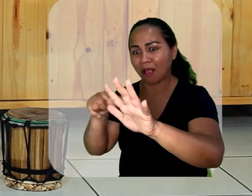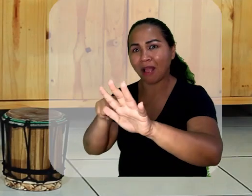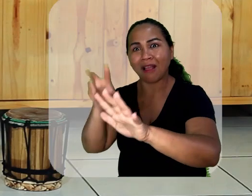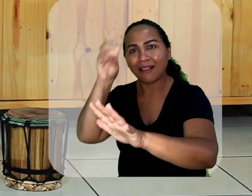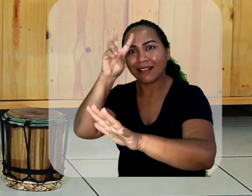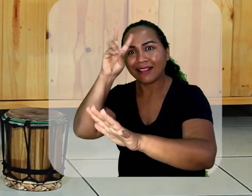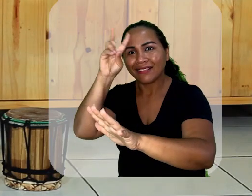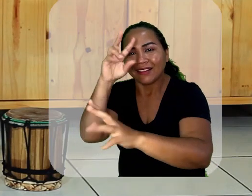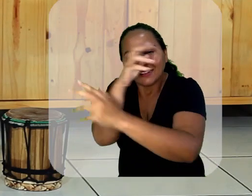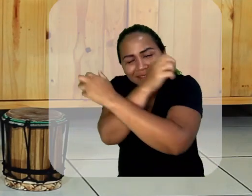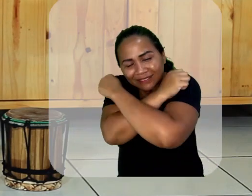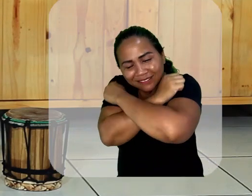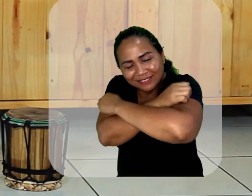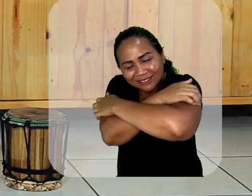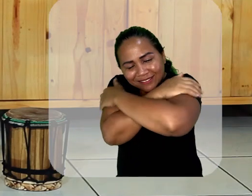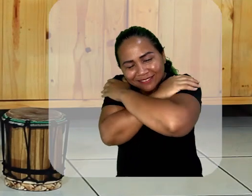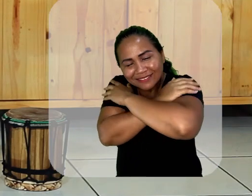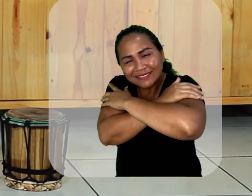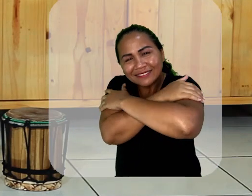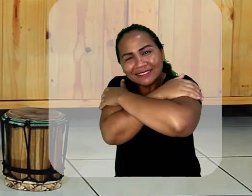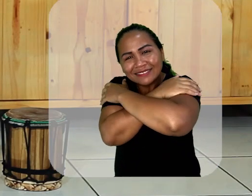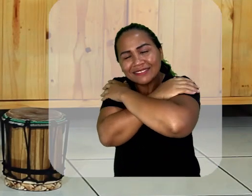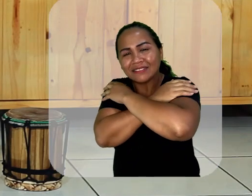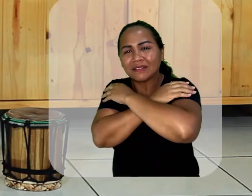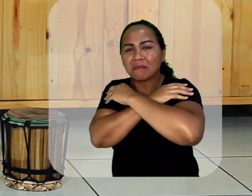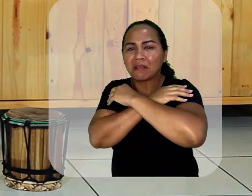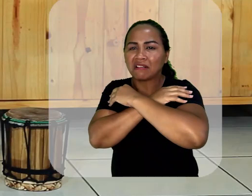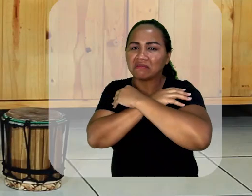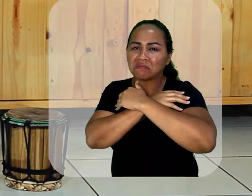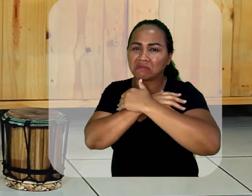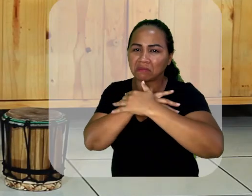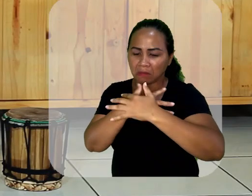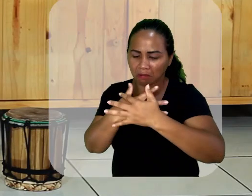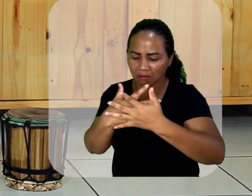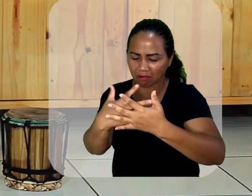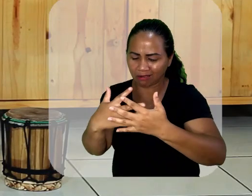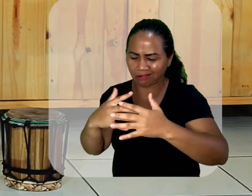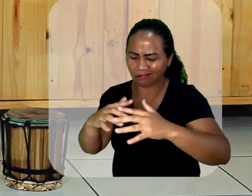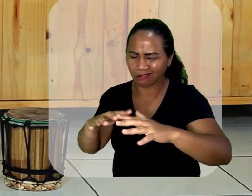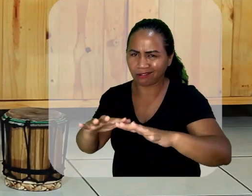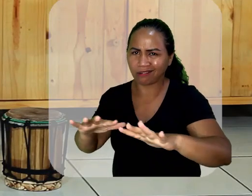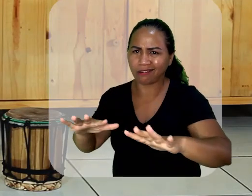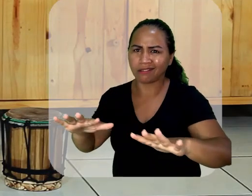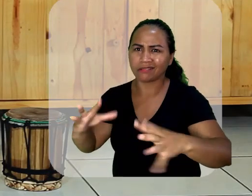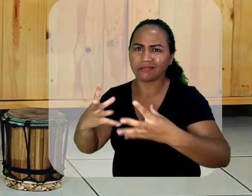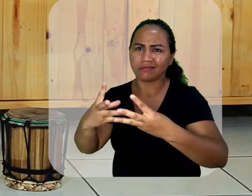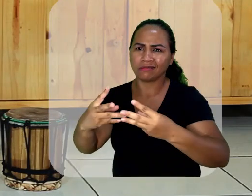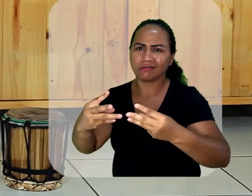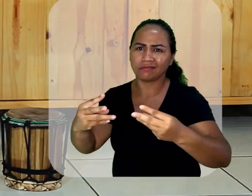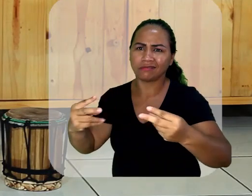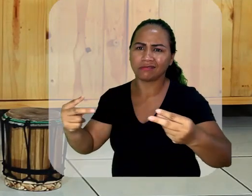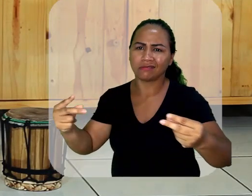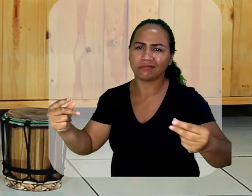Os abraços haviam desaparecido silenciosamente das manhãs e secretamente se escondiam em algum lugar